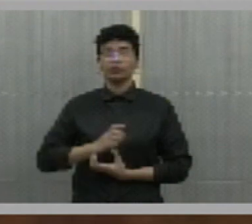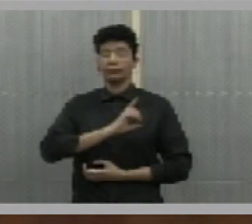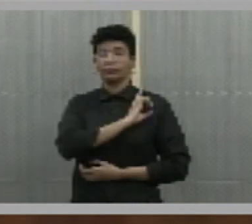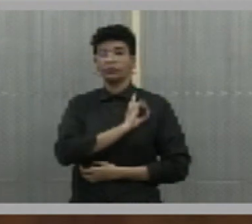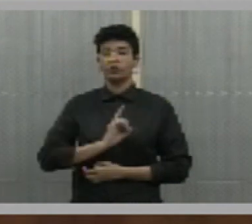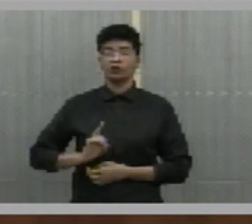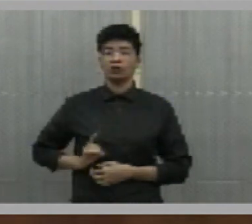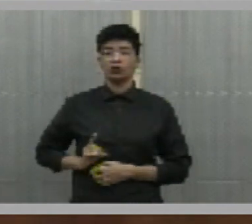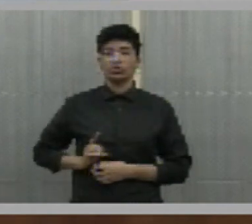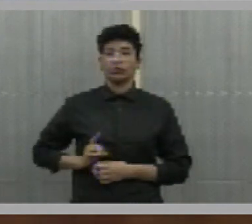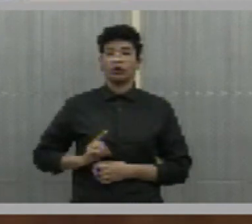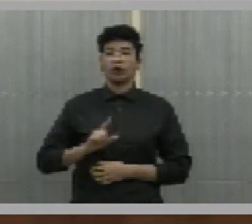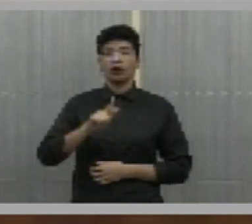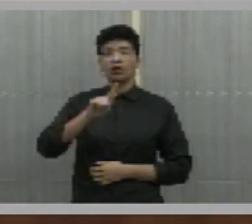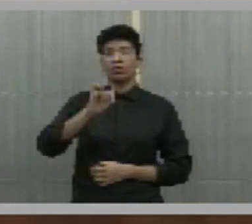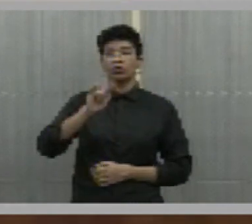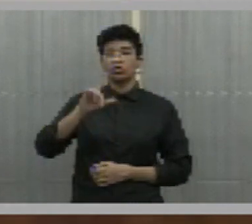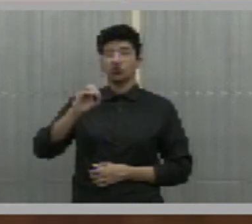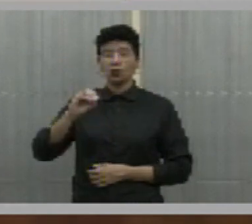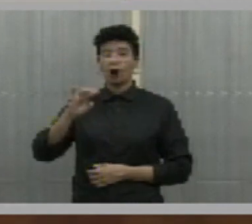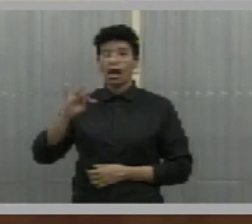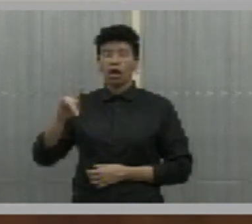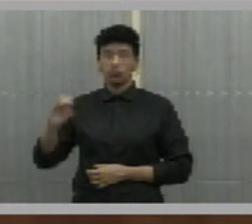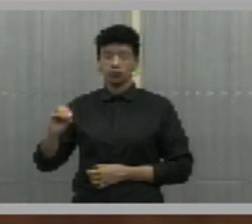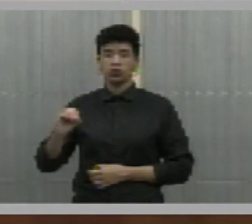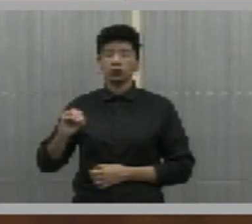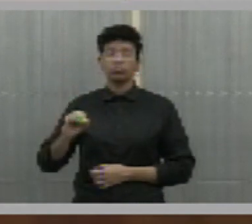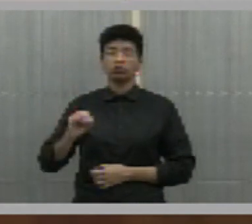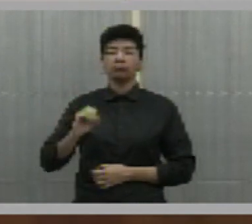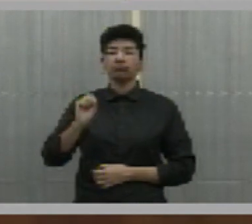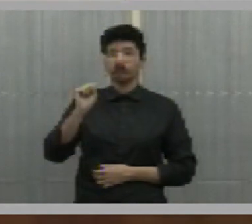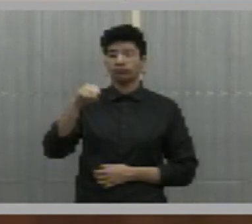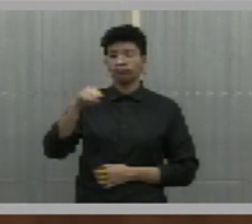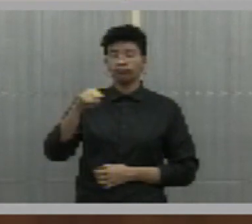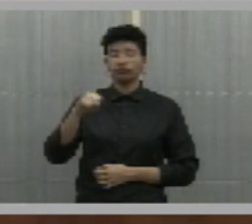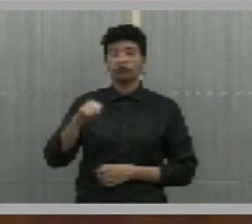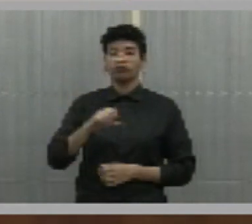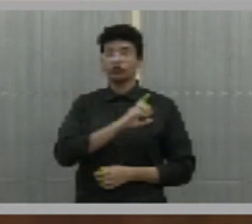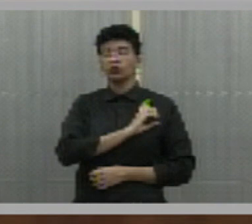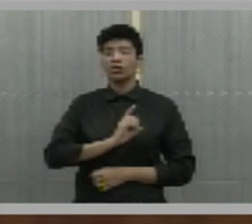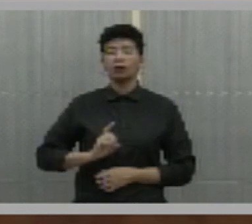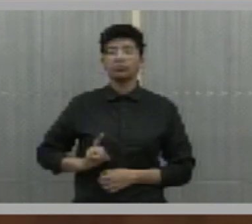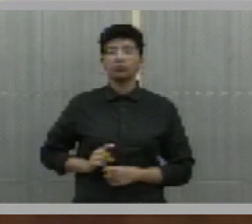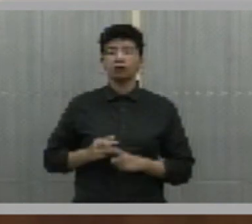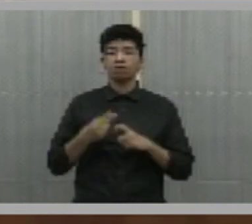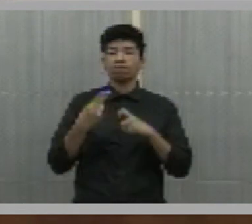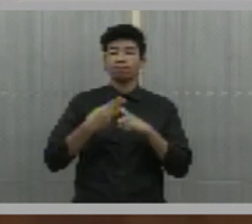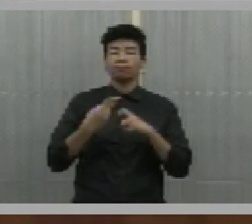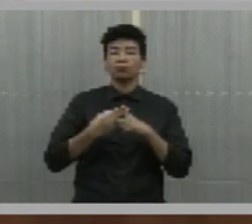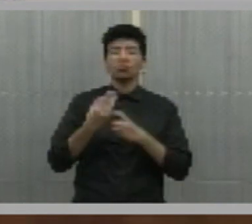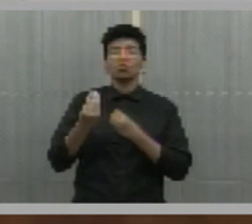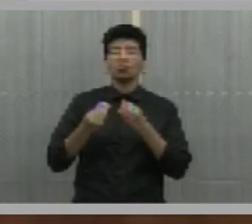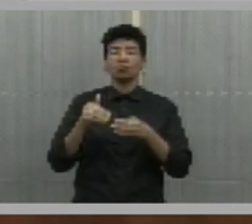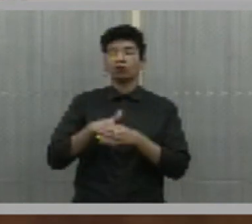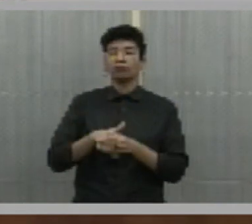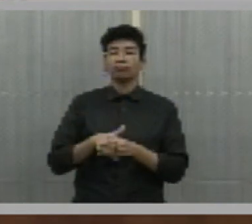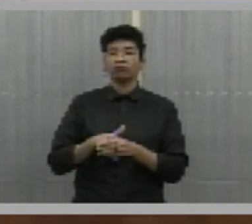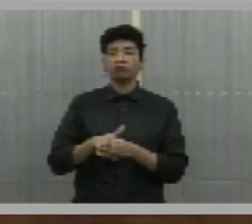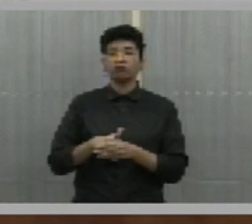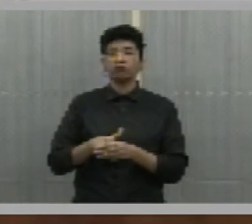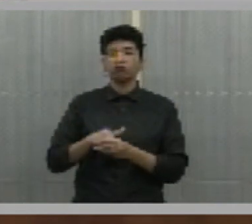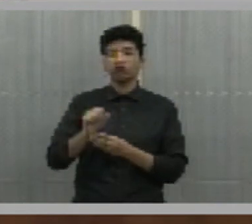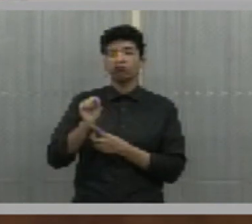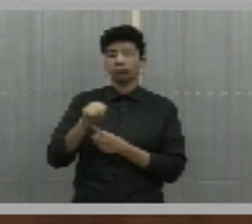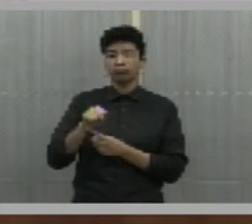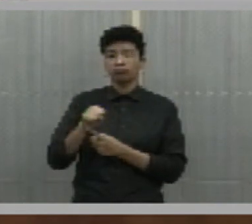Deputado Dr. Gil Carlos, como vota? Sim. Deputado Dr. Hélio, como vota?